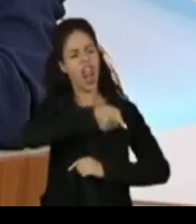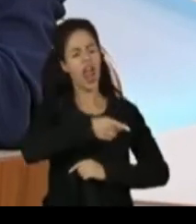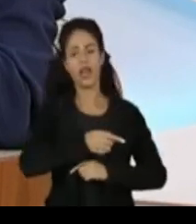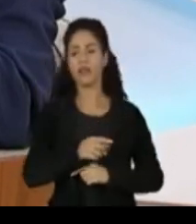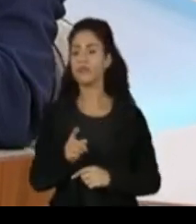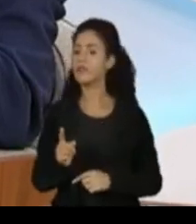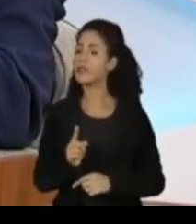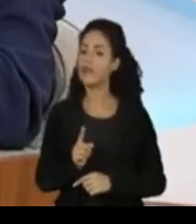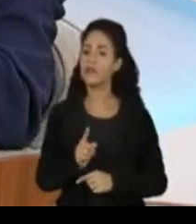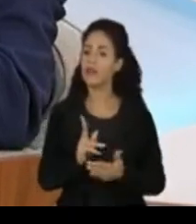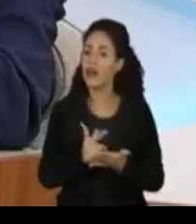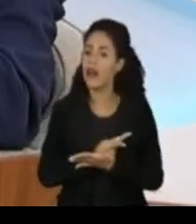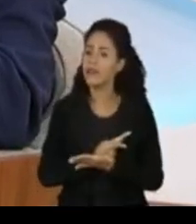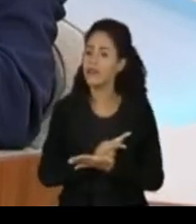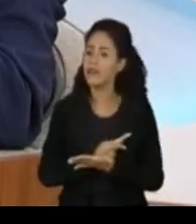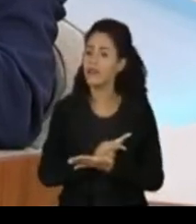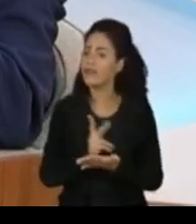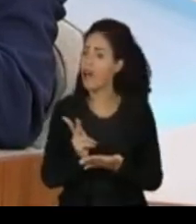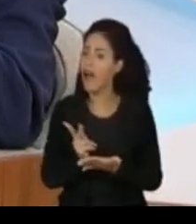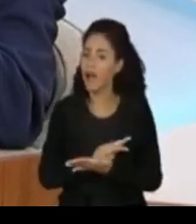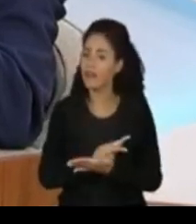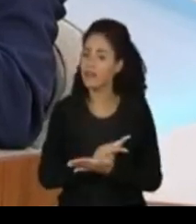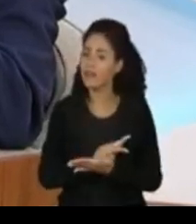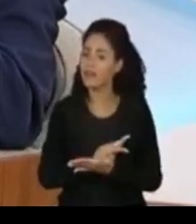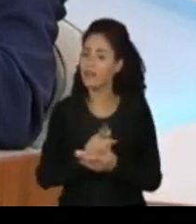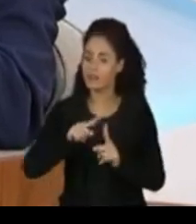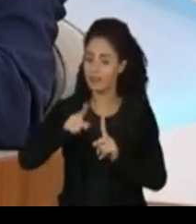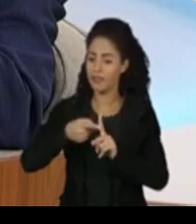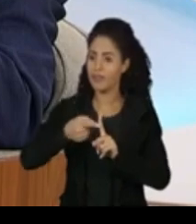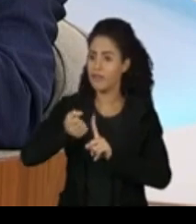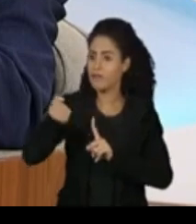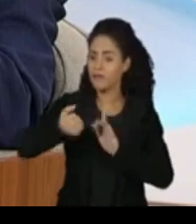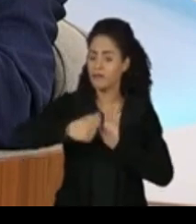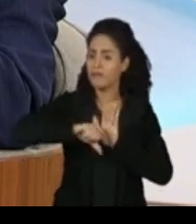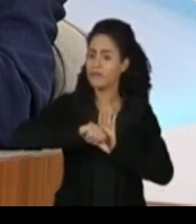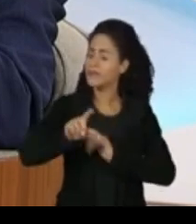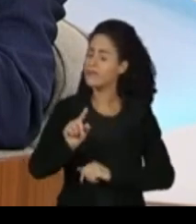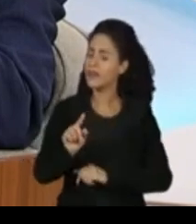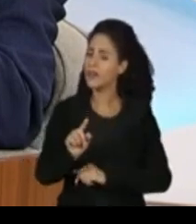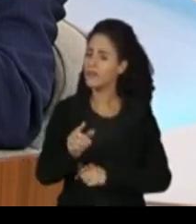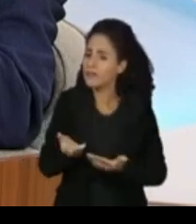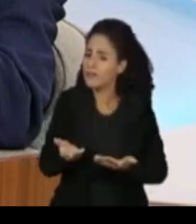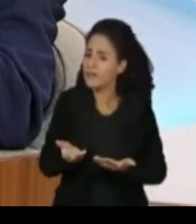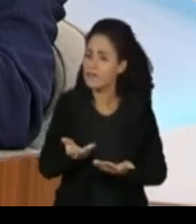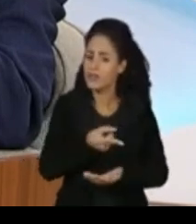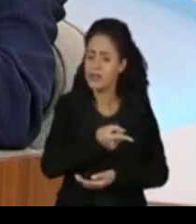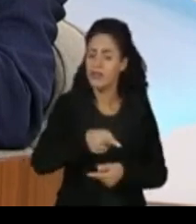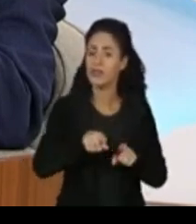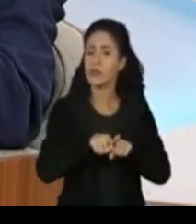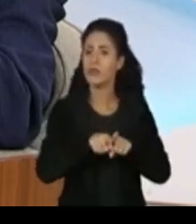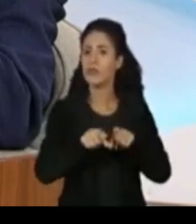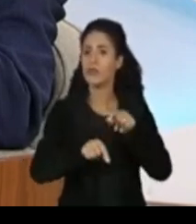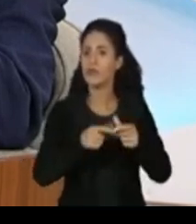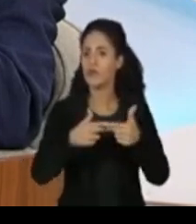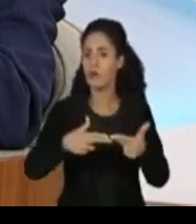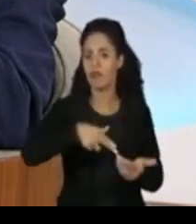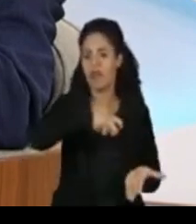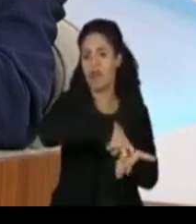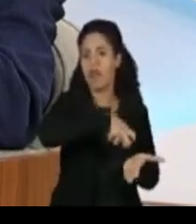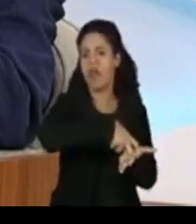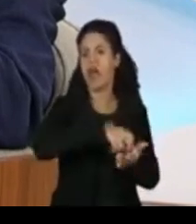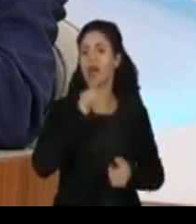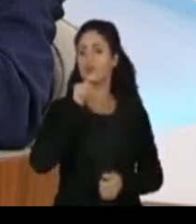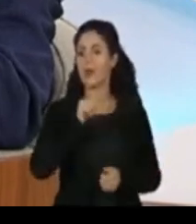fazer E aí a criminalização tem ainda um subproduto que é penalizar as